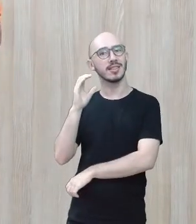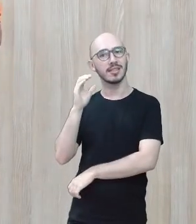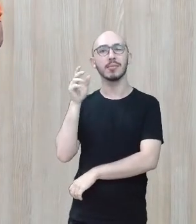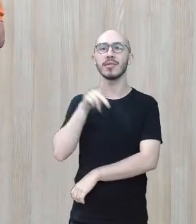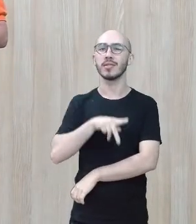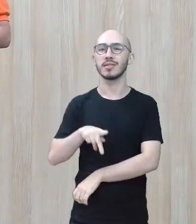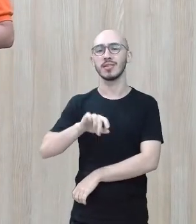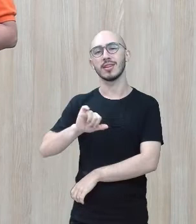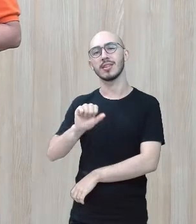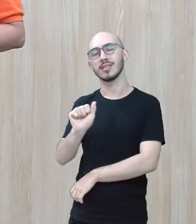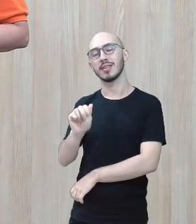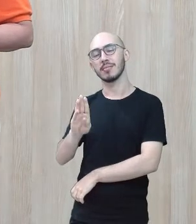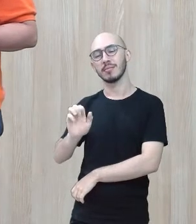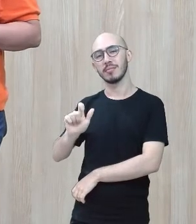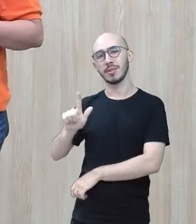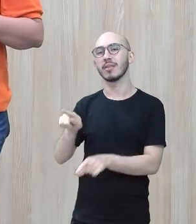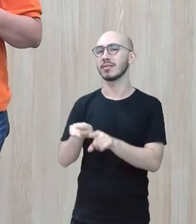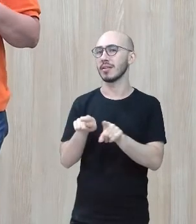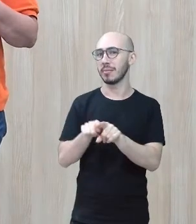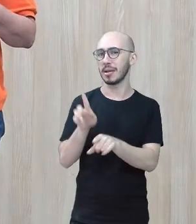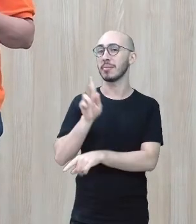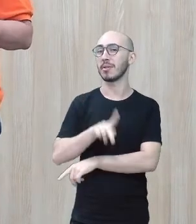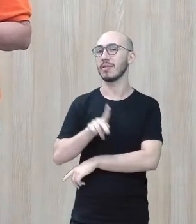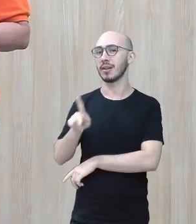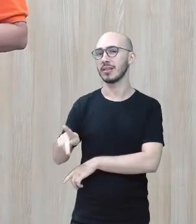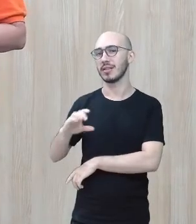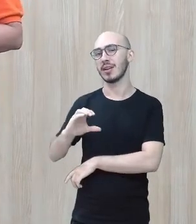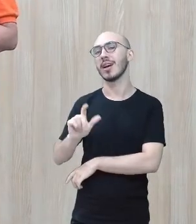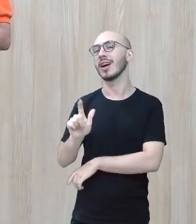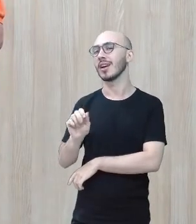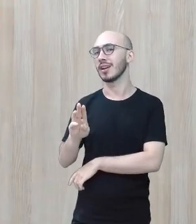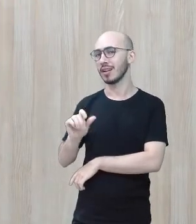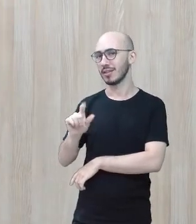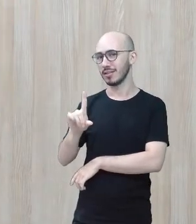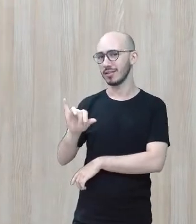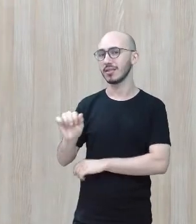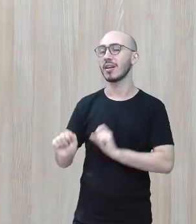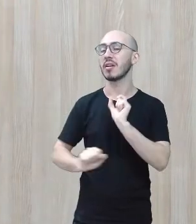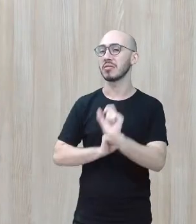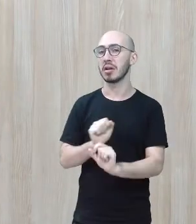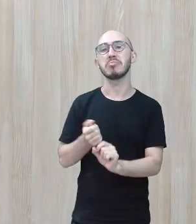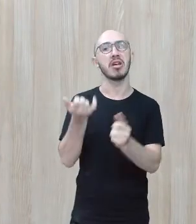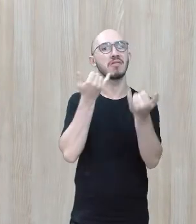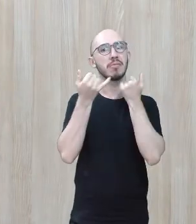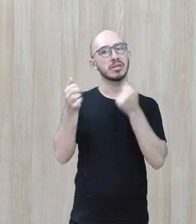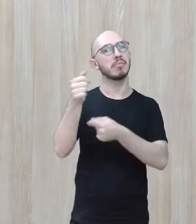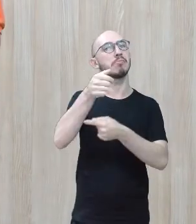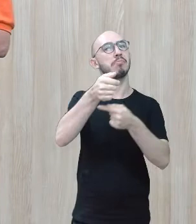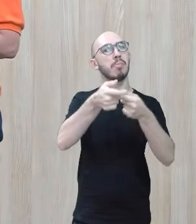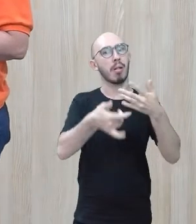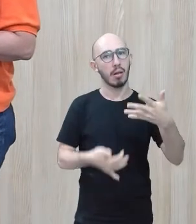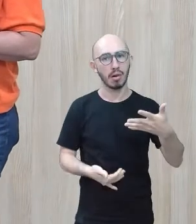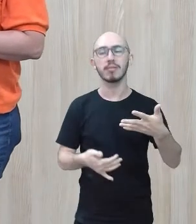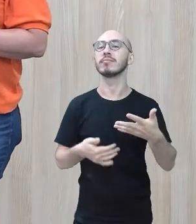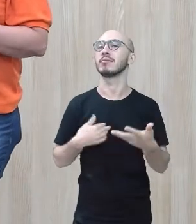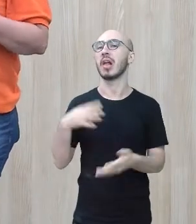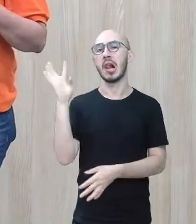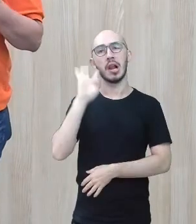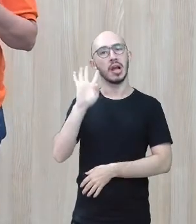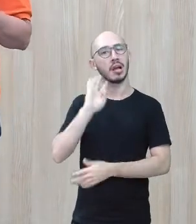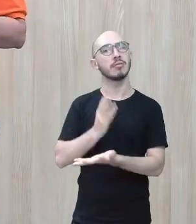Isabel e a professora Cláudia, não é? Várias informações. Aula muito legal, pessoal. E vamos